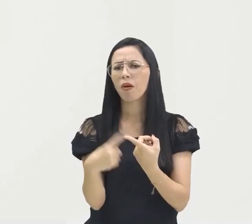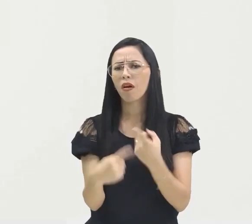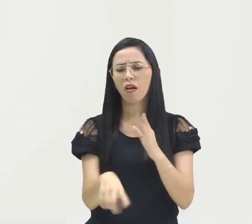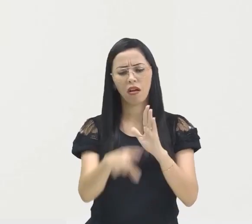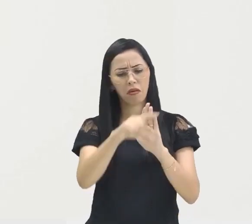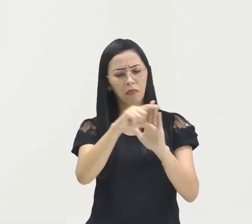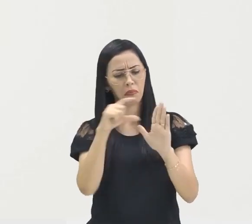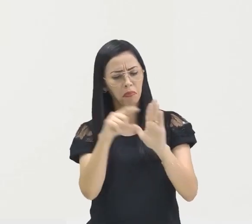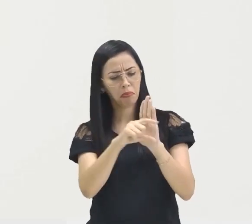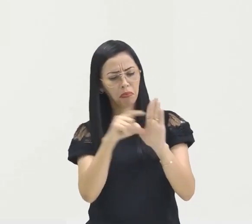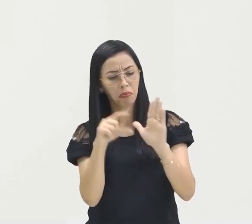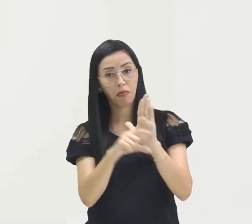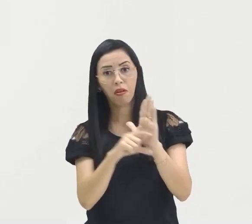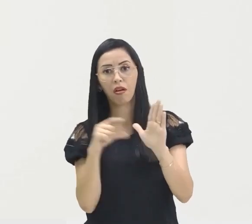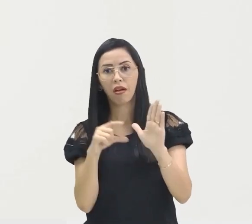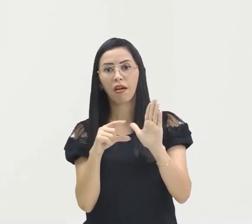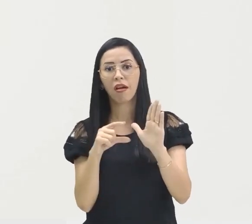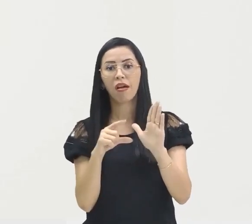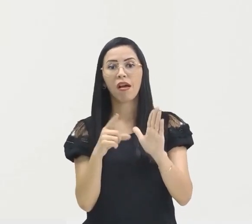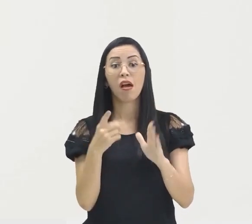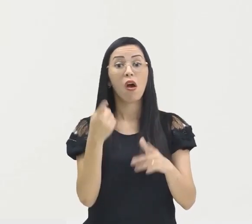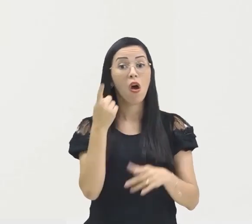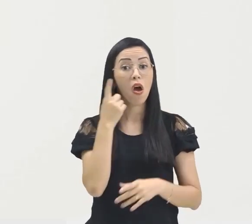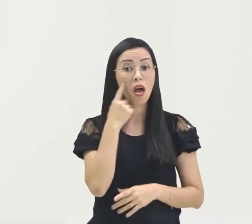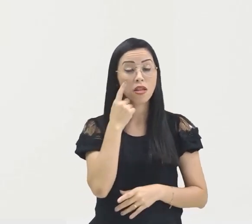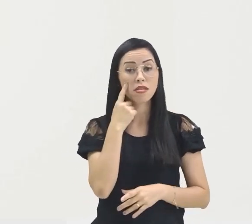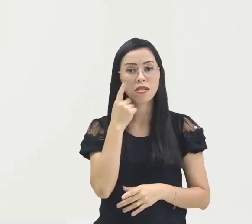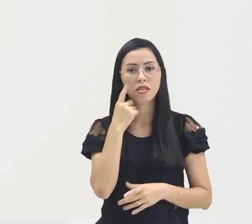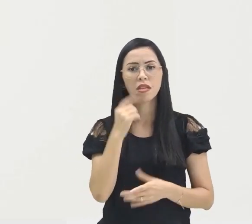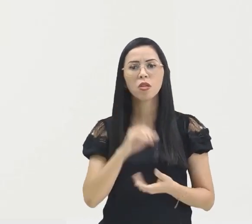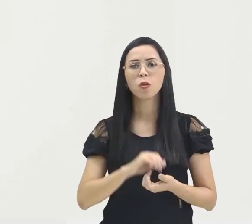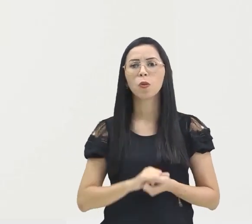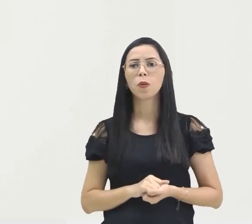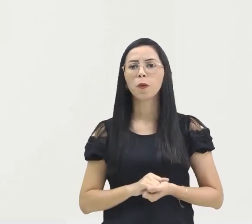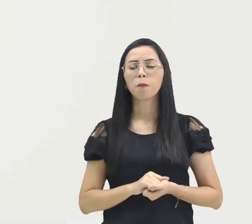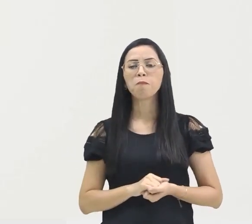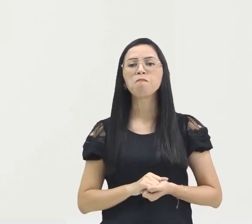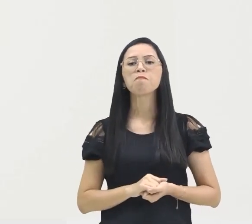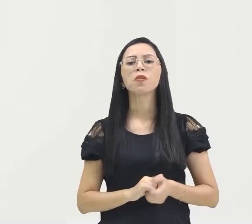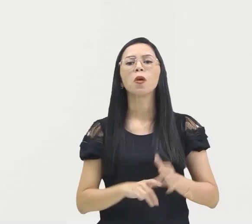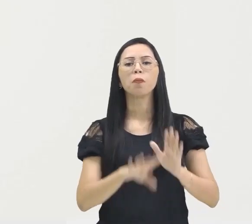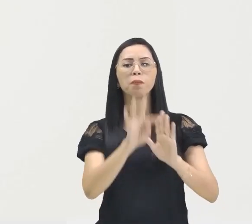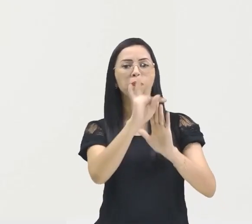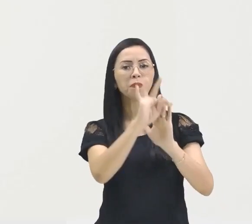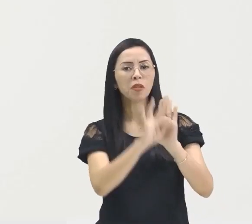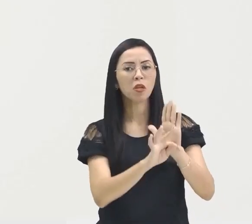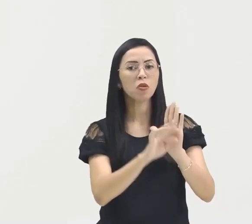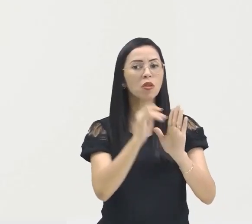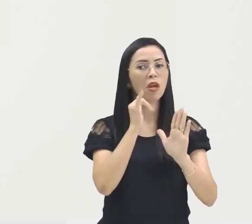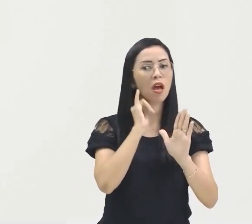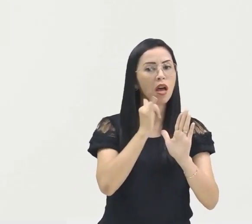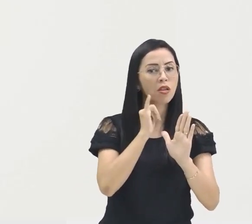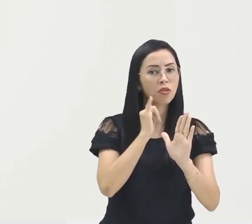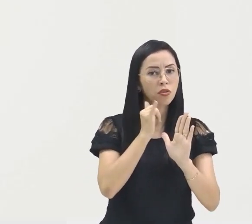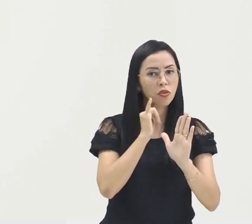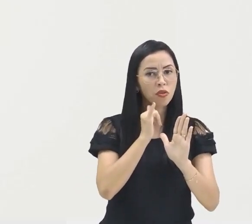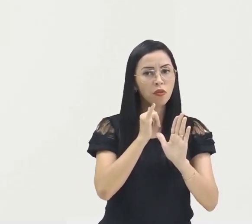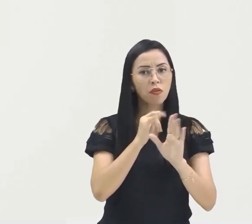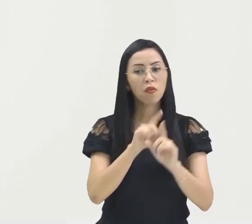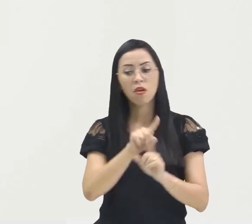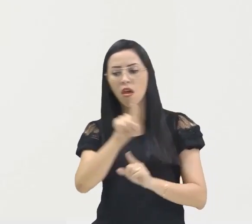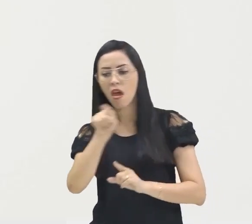parágrafos? Sendo que esse texto aqui, ó, dissertativo, expositivo,